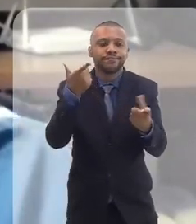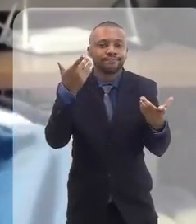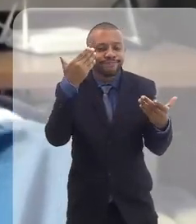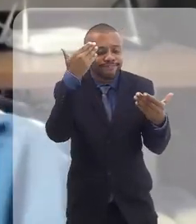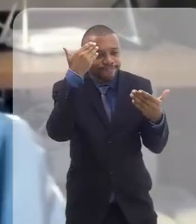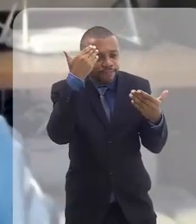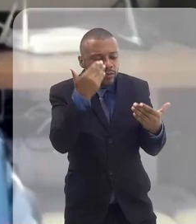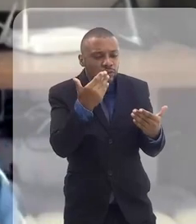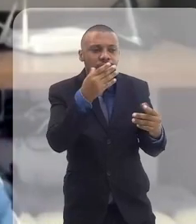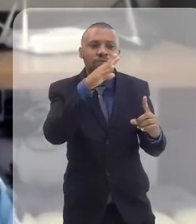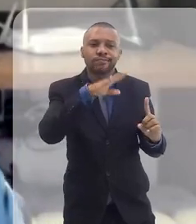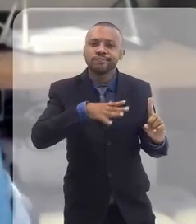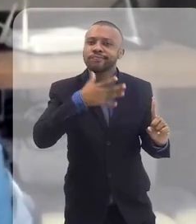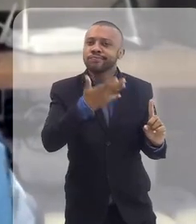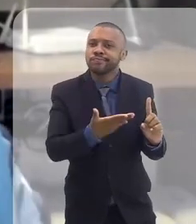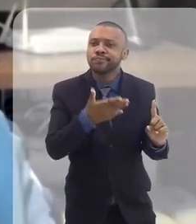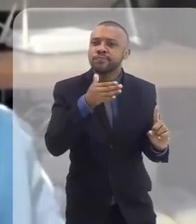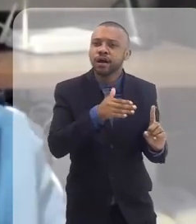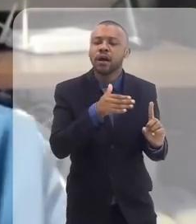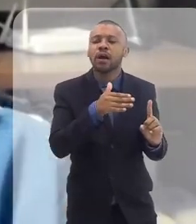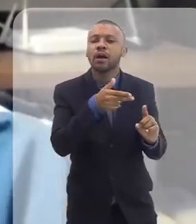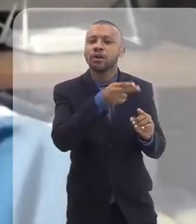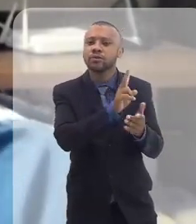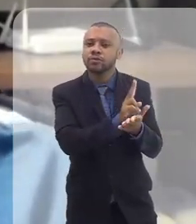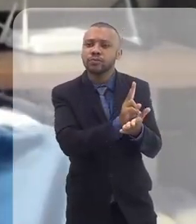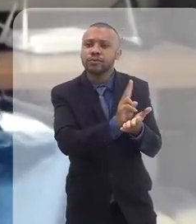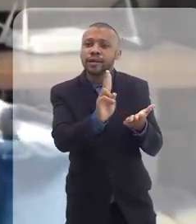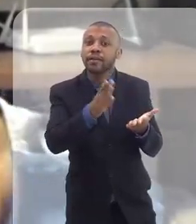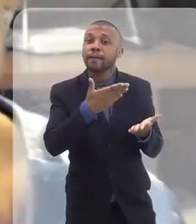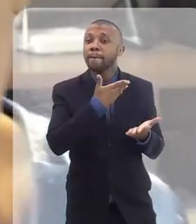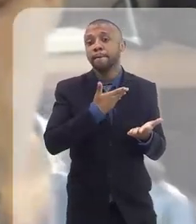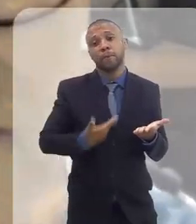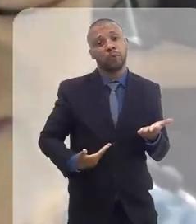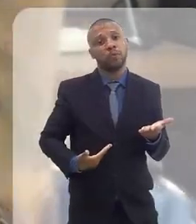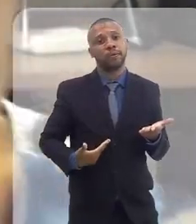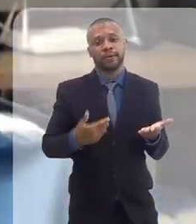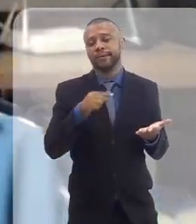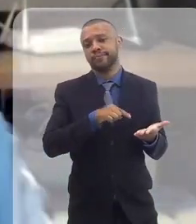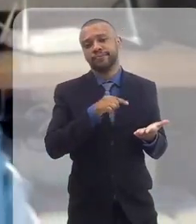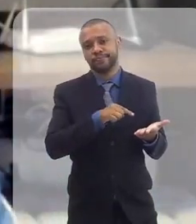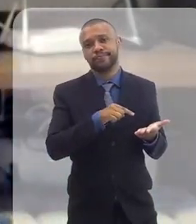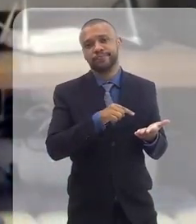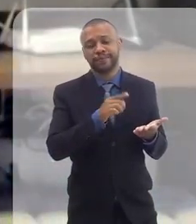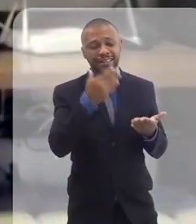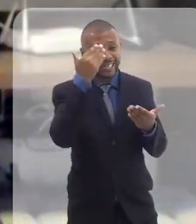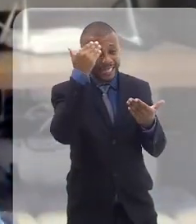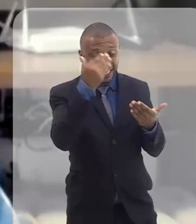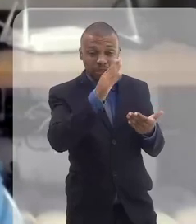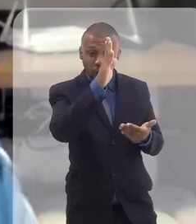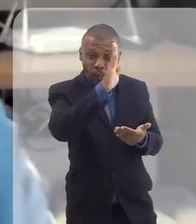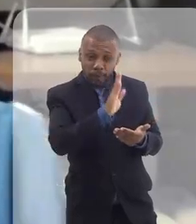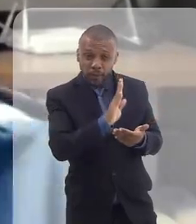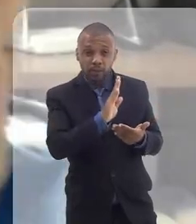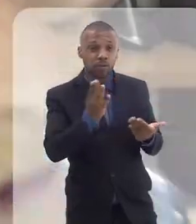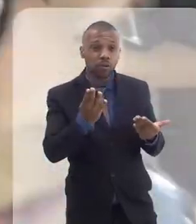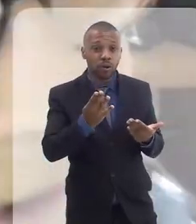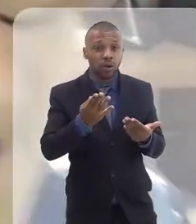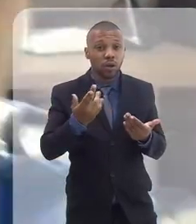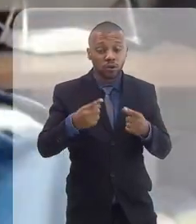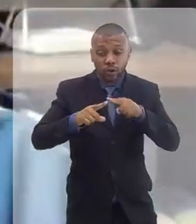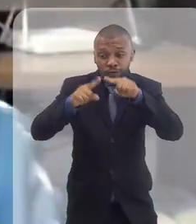Eu devo muito ao Brasil também. Eu estudei em universidade pública. Eu